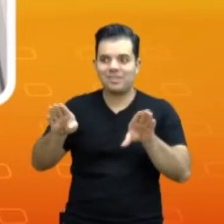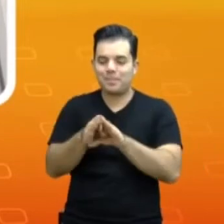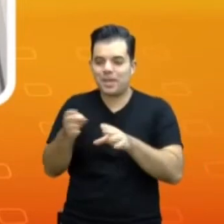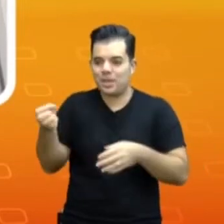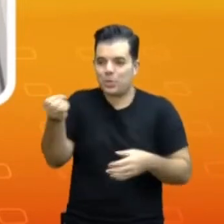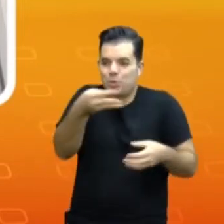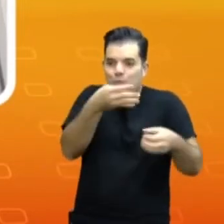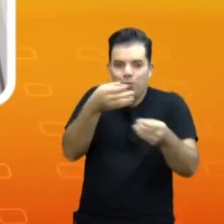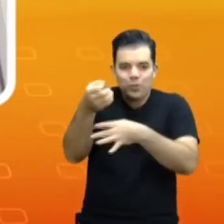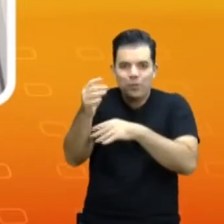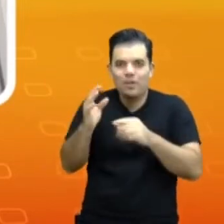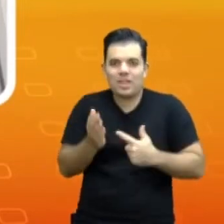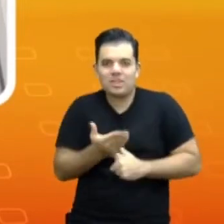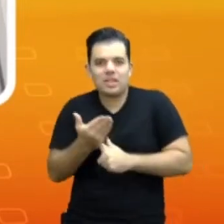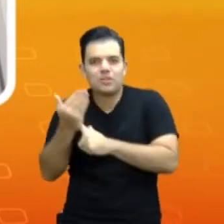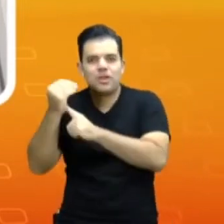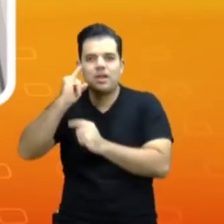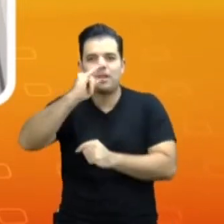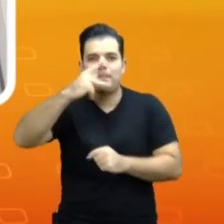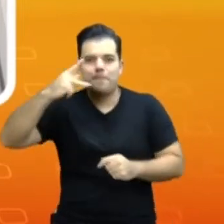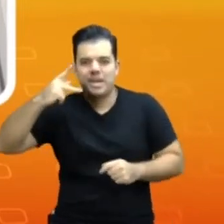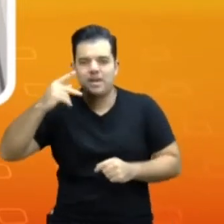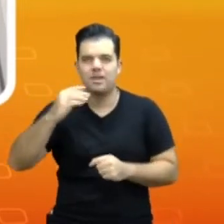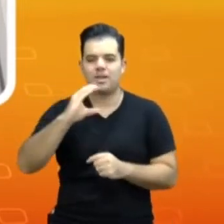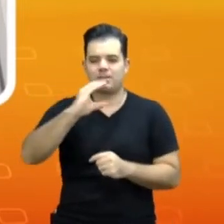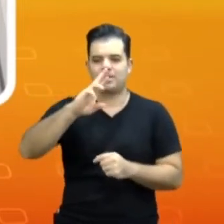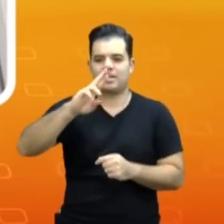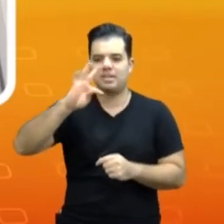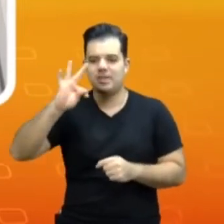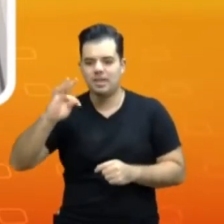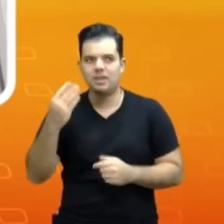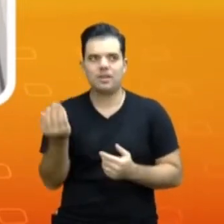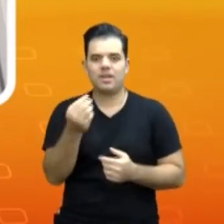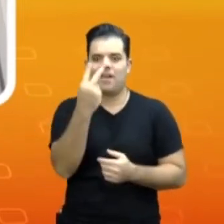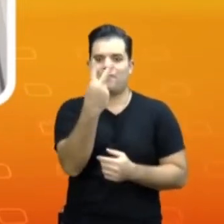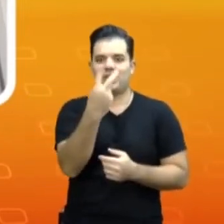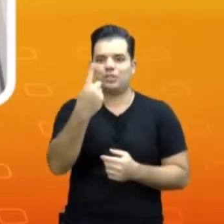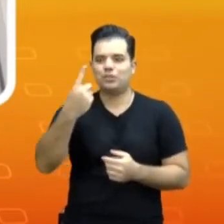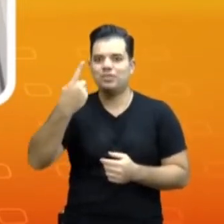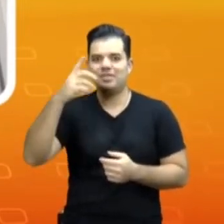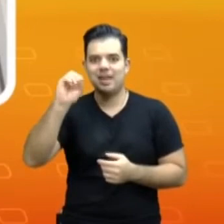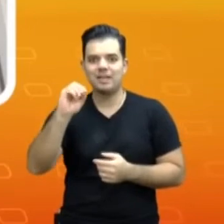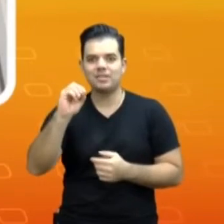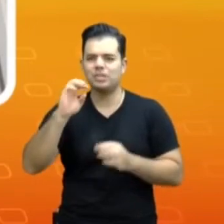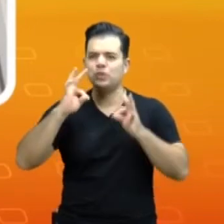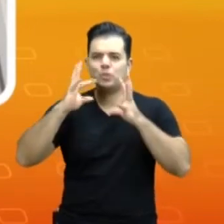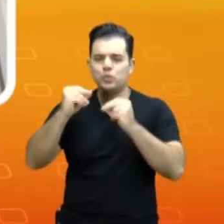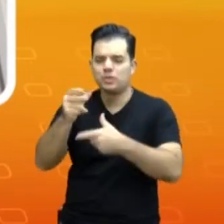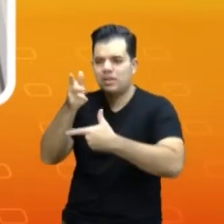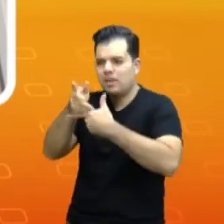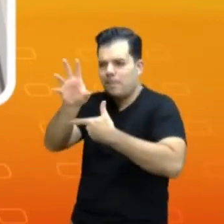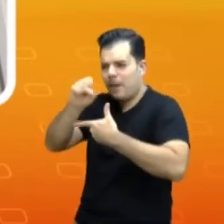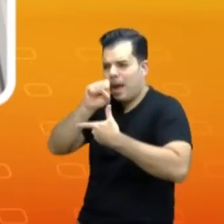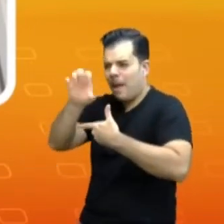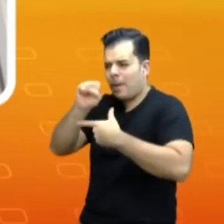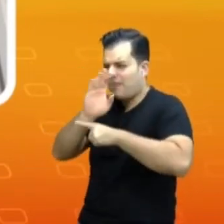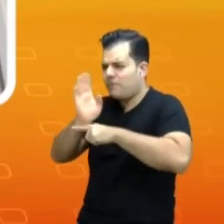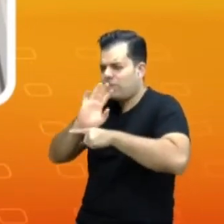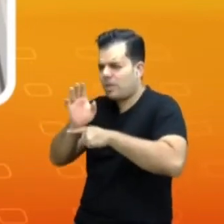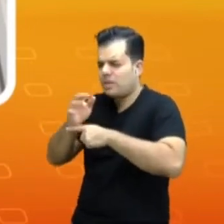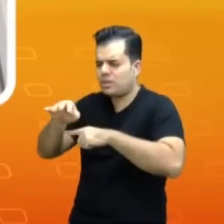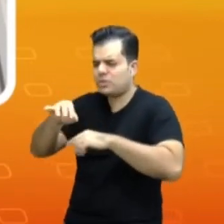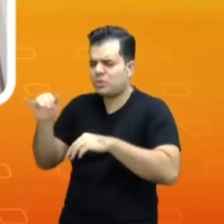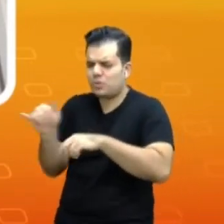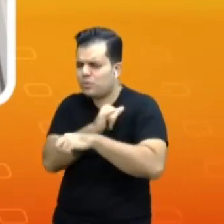fluxos IP, SRT, 2110, a possibilidade de uma captação de imagem, até como o Gilberto comentou no